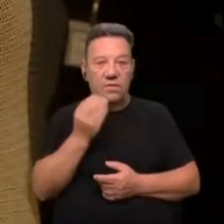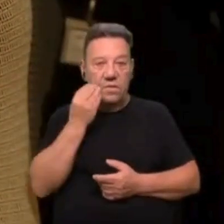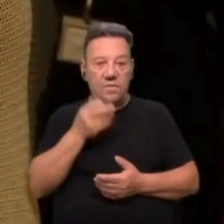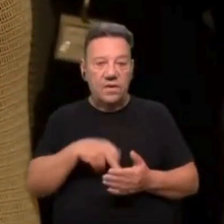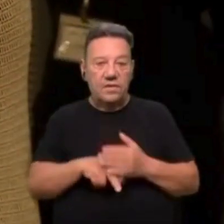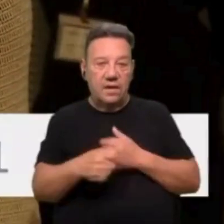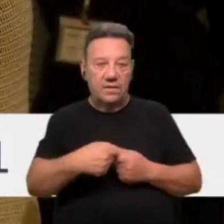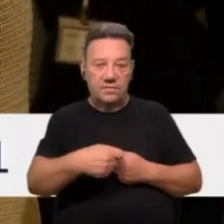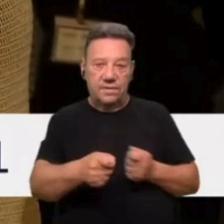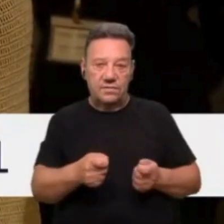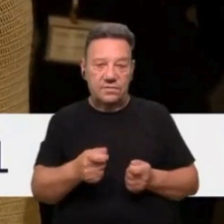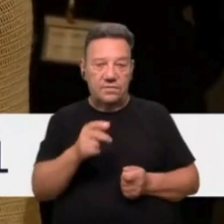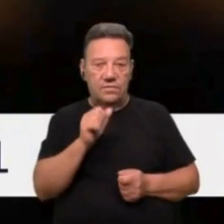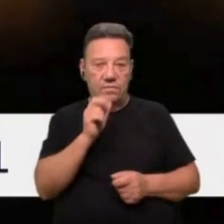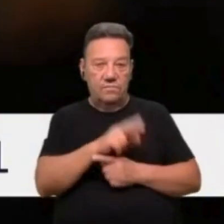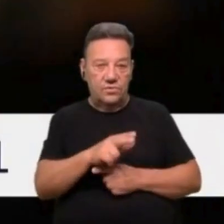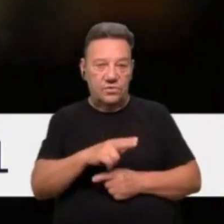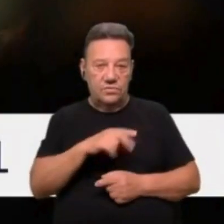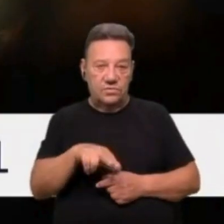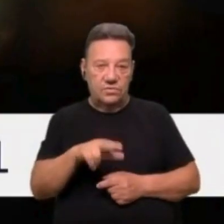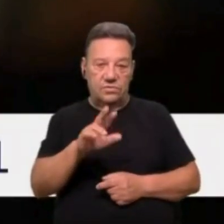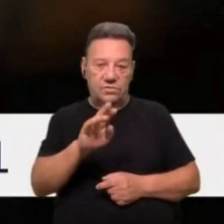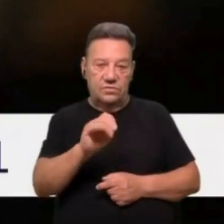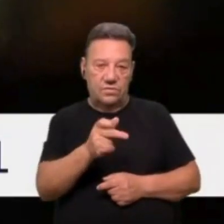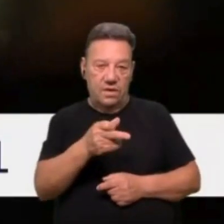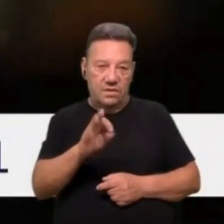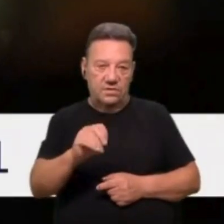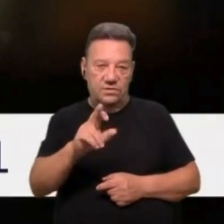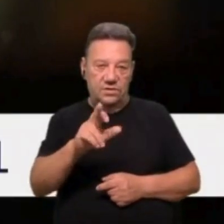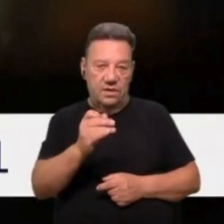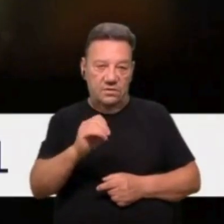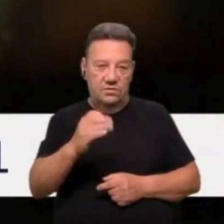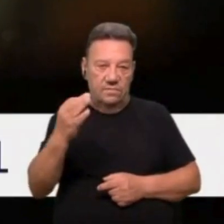neste espaço do Museu Nacional Soares dos Reis, no Porto.